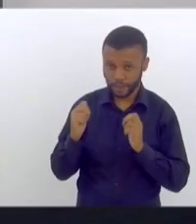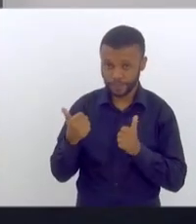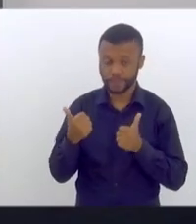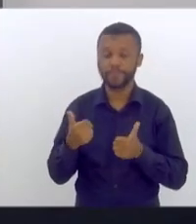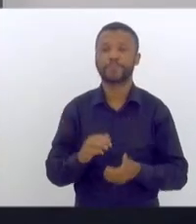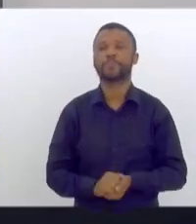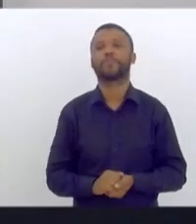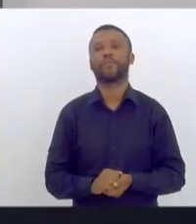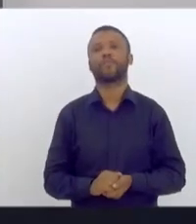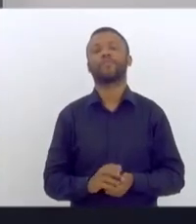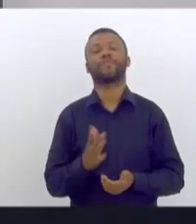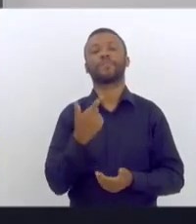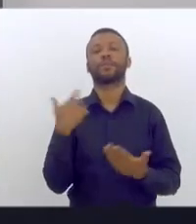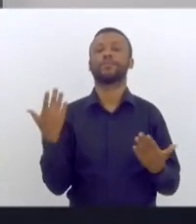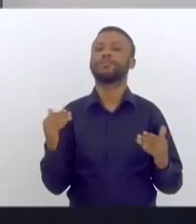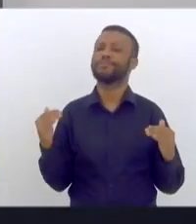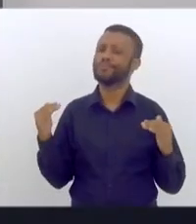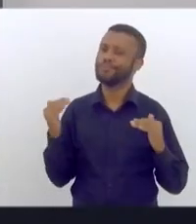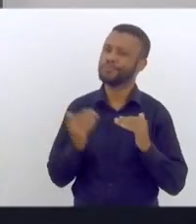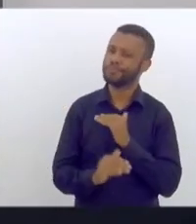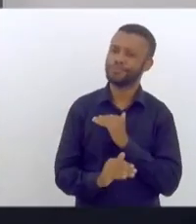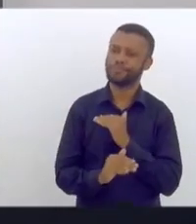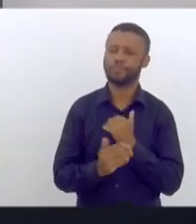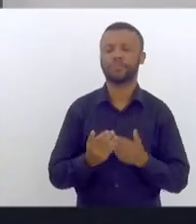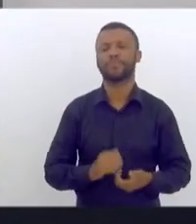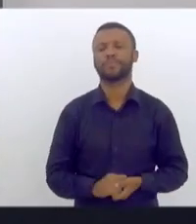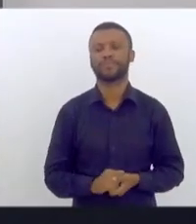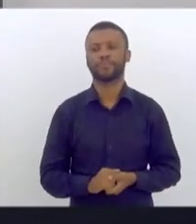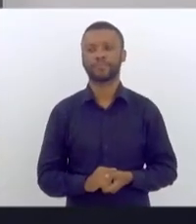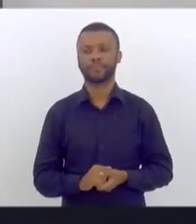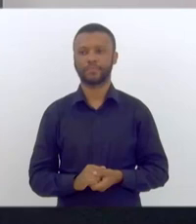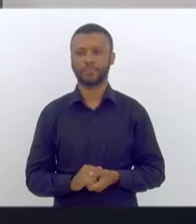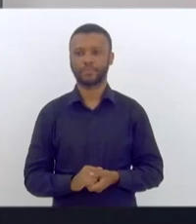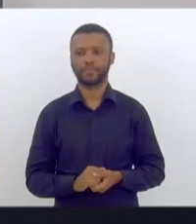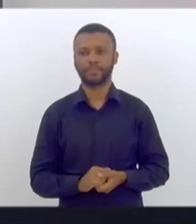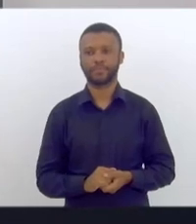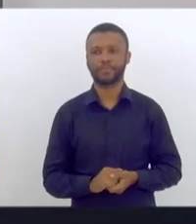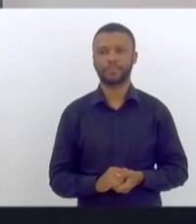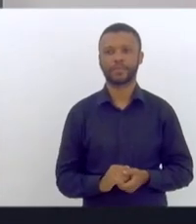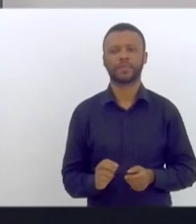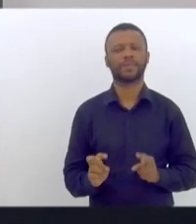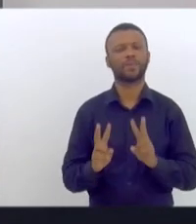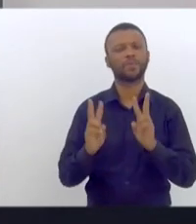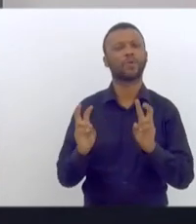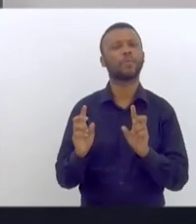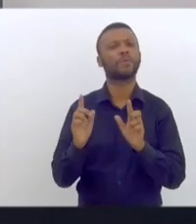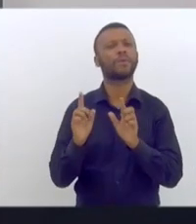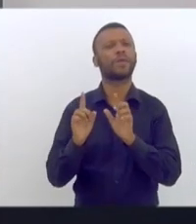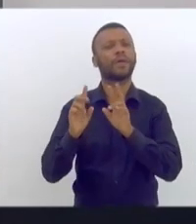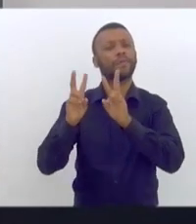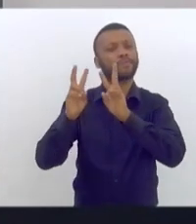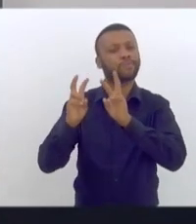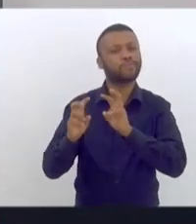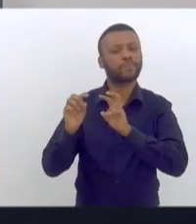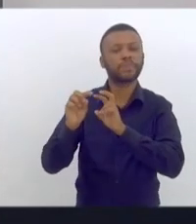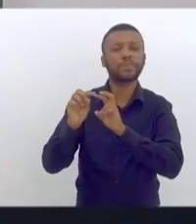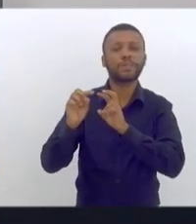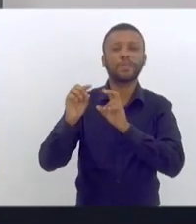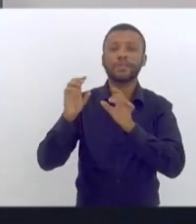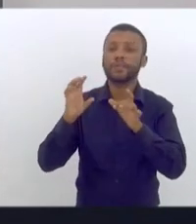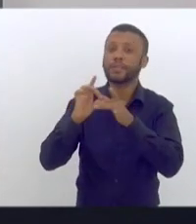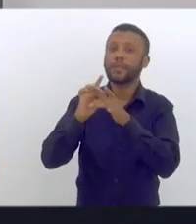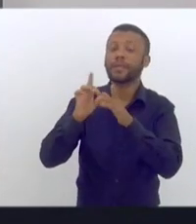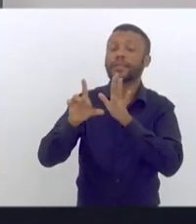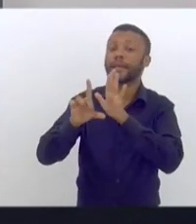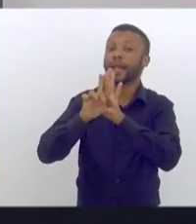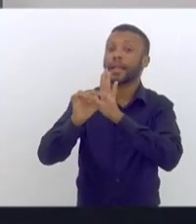aí eu tenho uma divergência Grande em relação a essa questão que deriva da